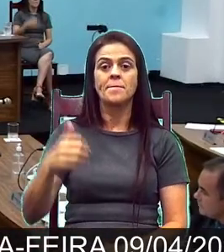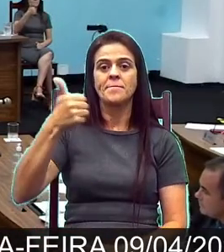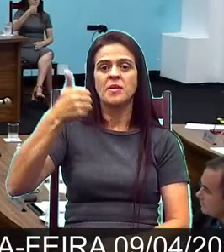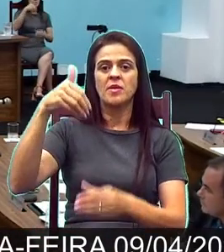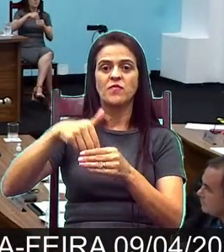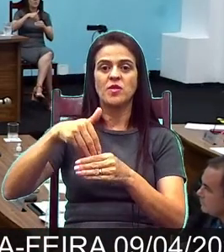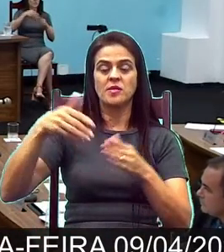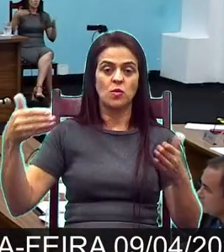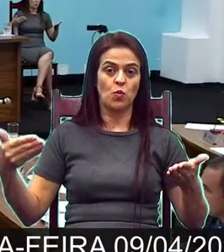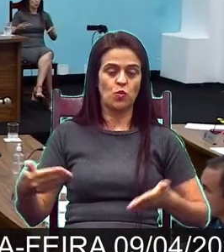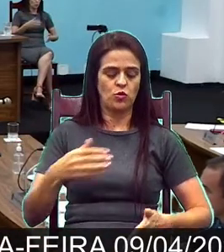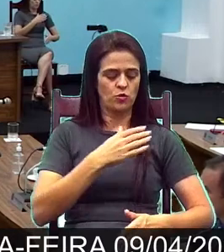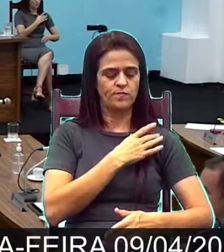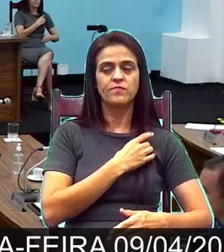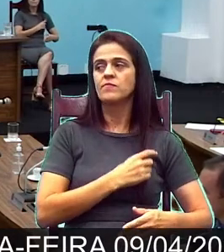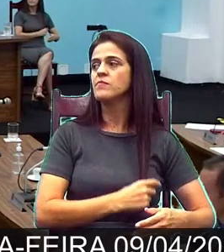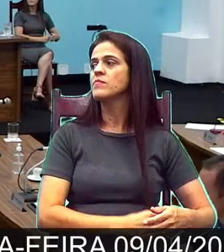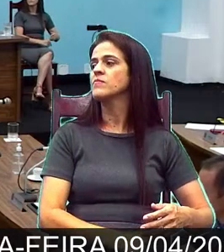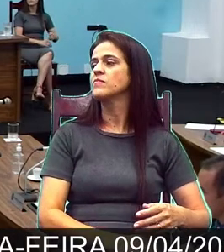primeira votação.